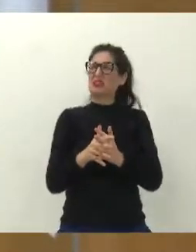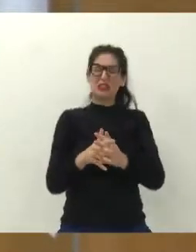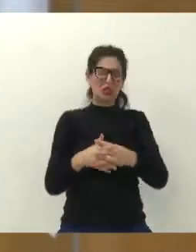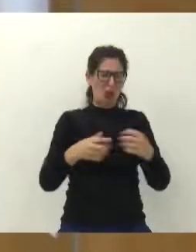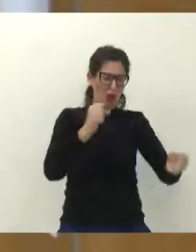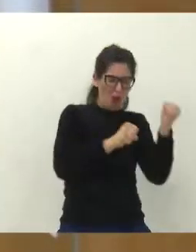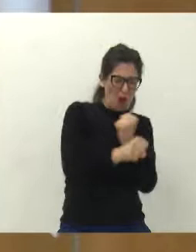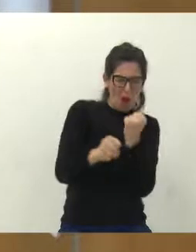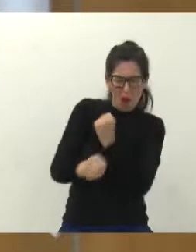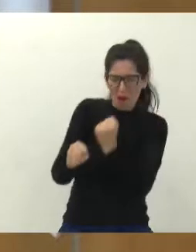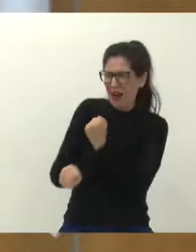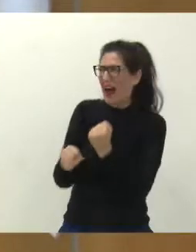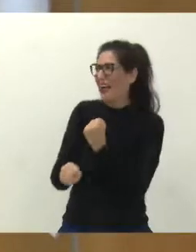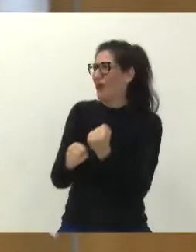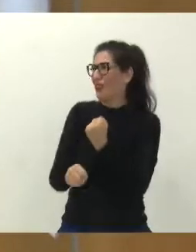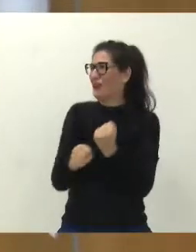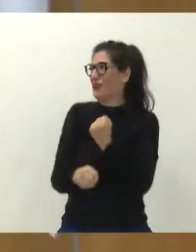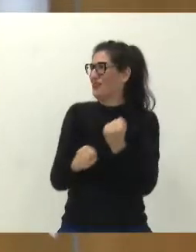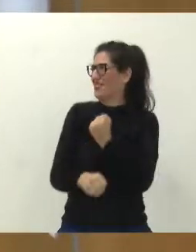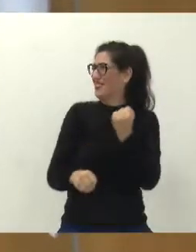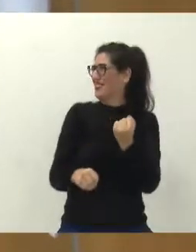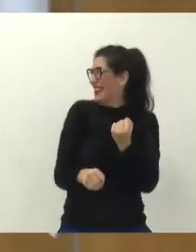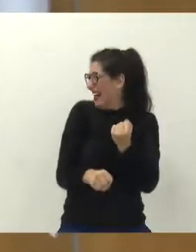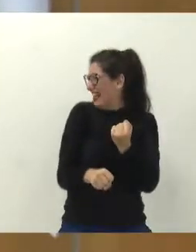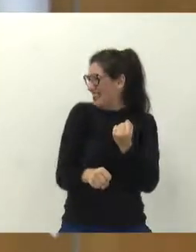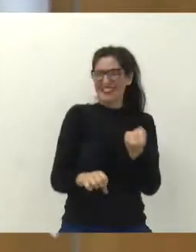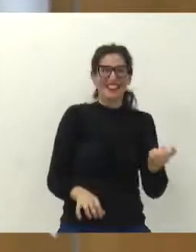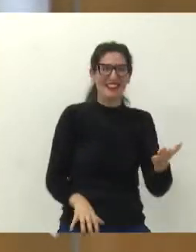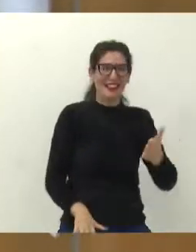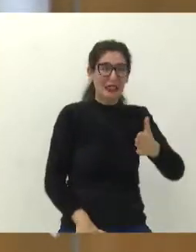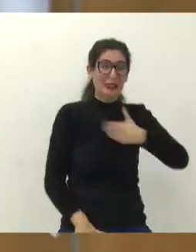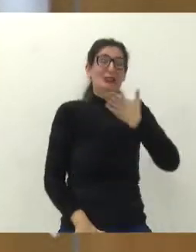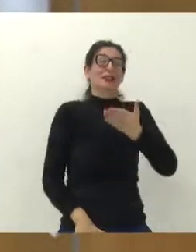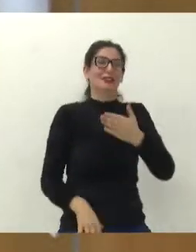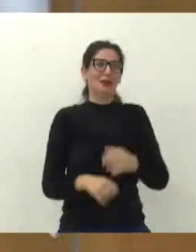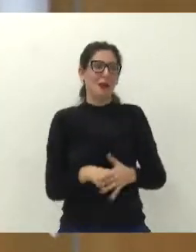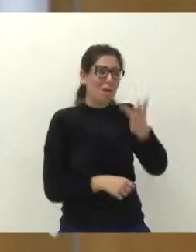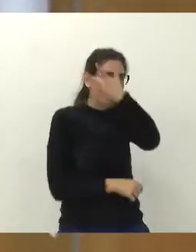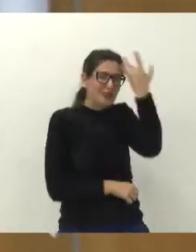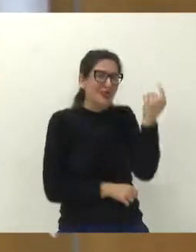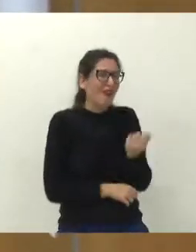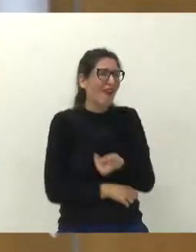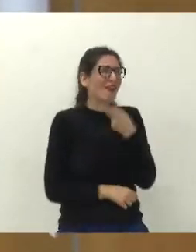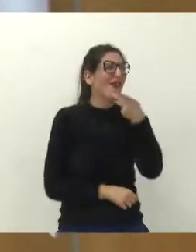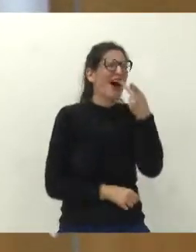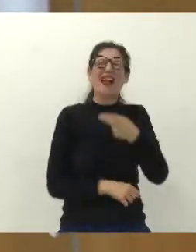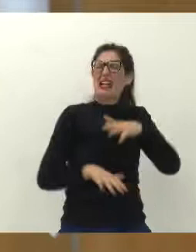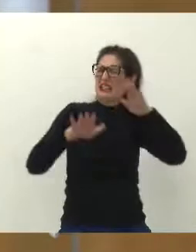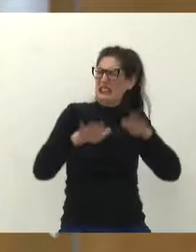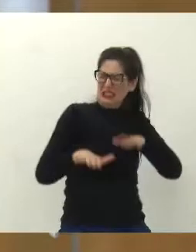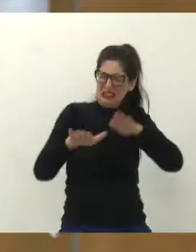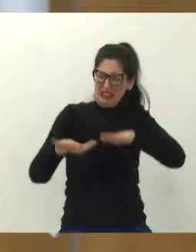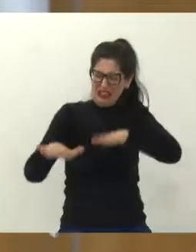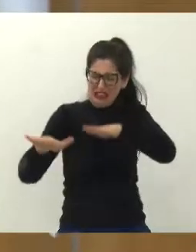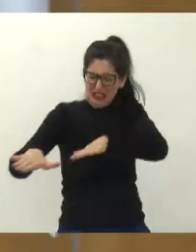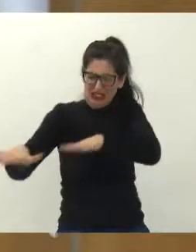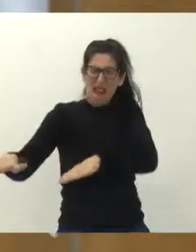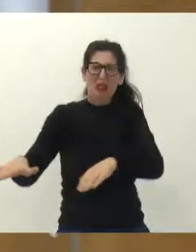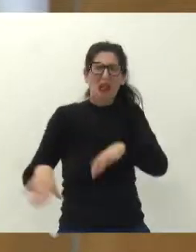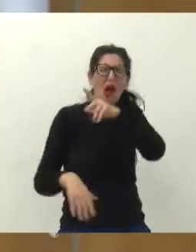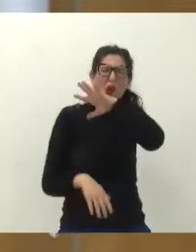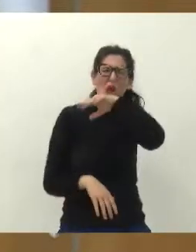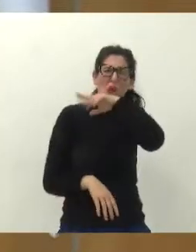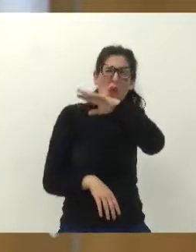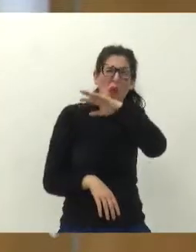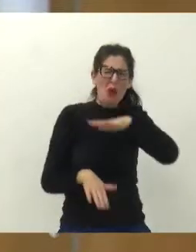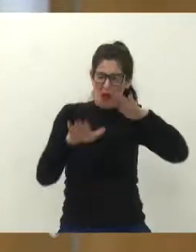me assustado um pouco. E aí até fizeram uma piada outro dia aí do trânsito na nossa cidade. E aí o